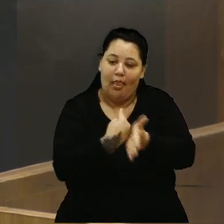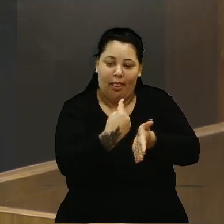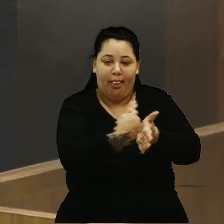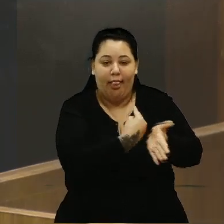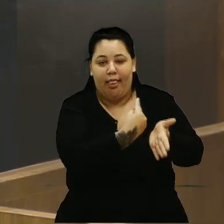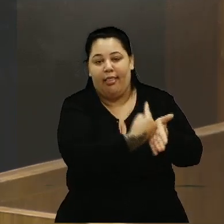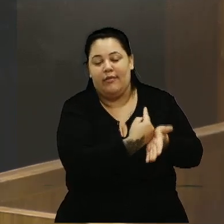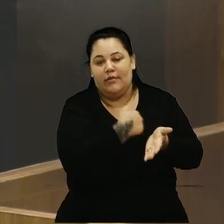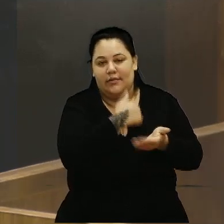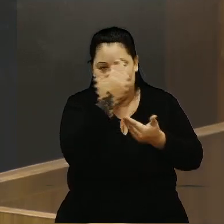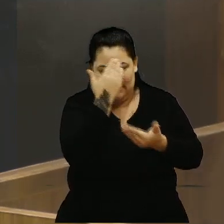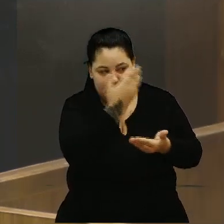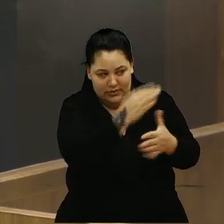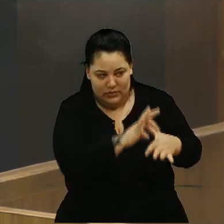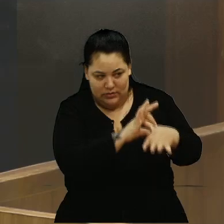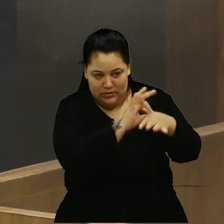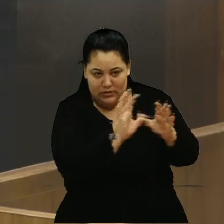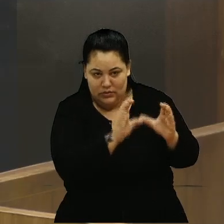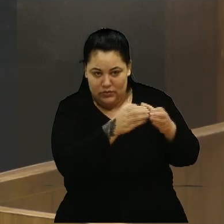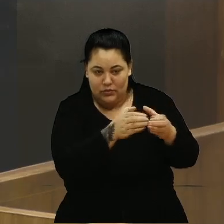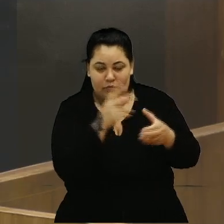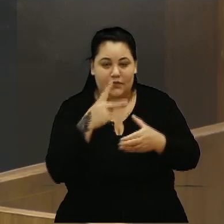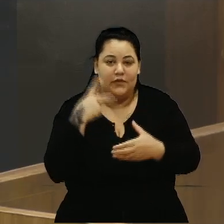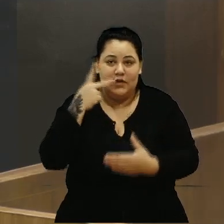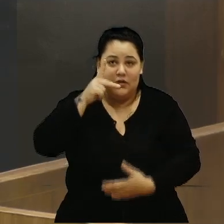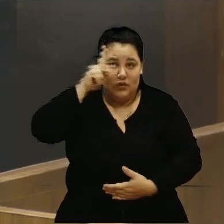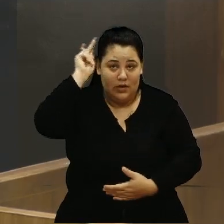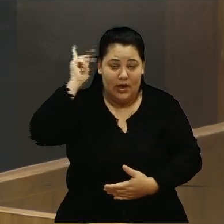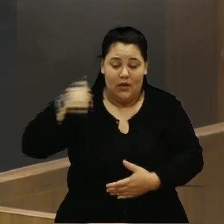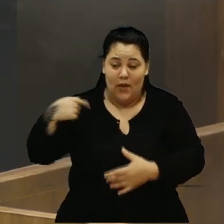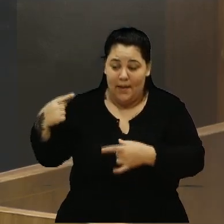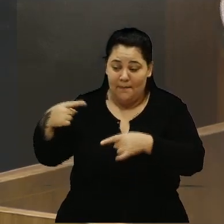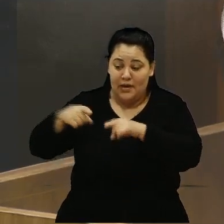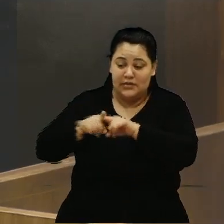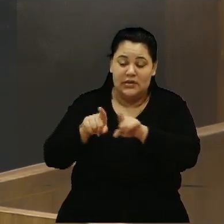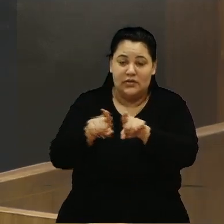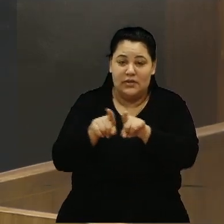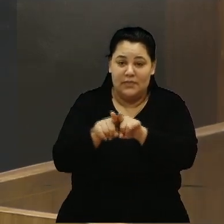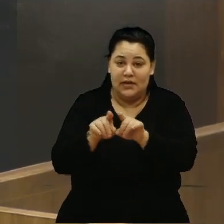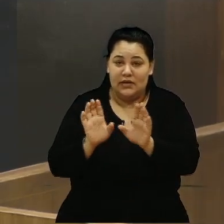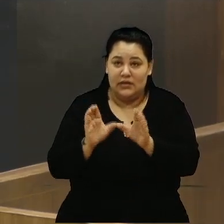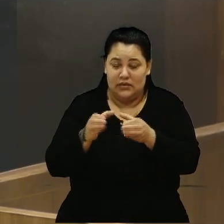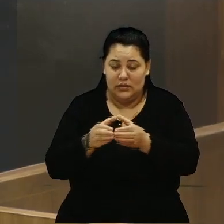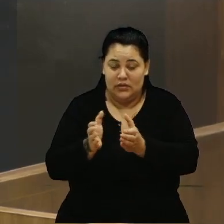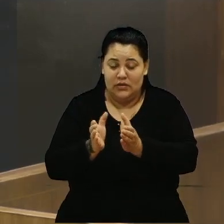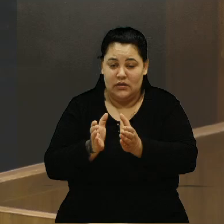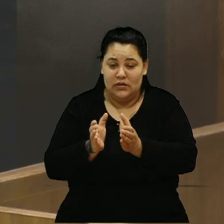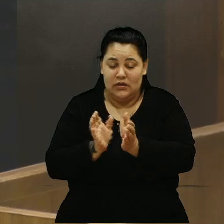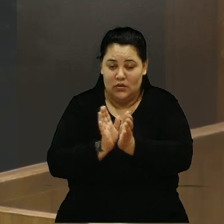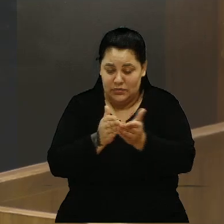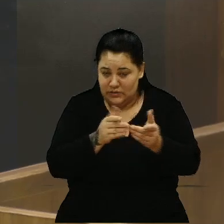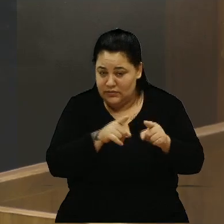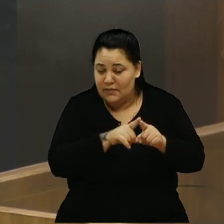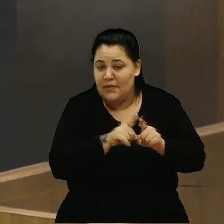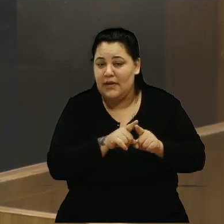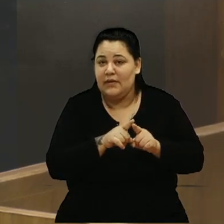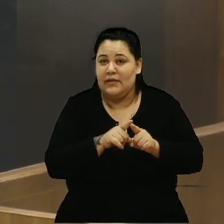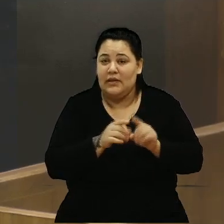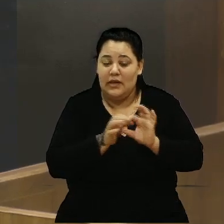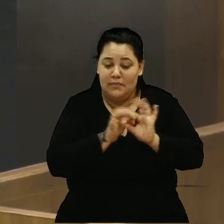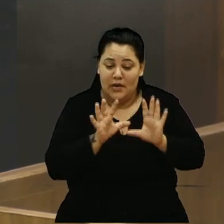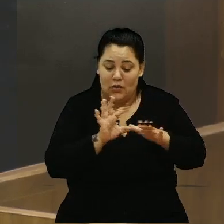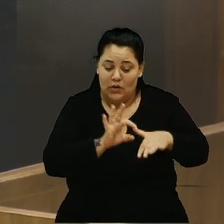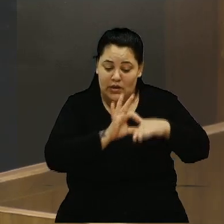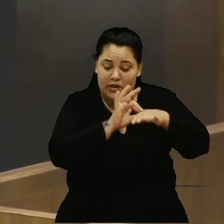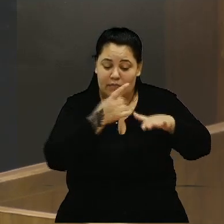o nosso líder ali da bancada, o vereador Iago, que é parceiro também na frente e também nos concedeu essa declaração de líder para que a gente possa estar